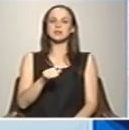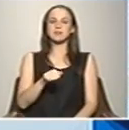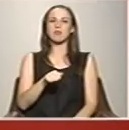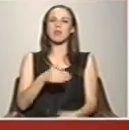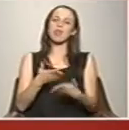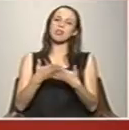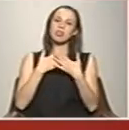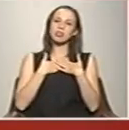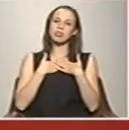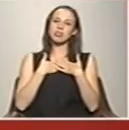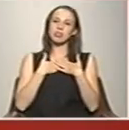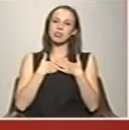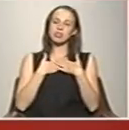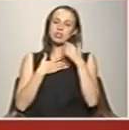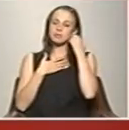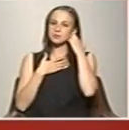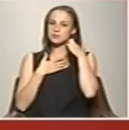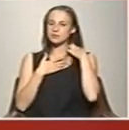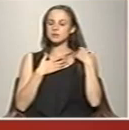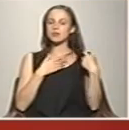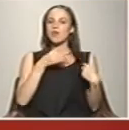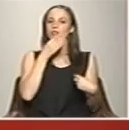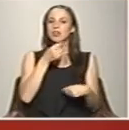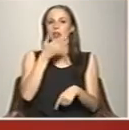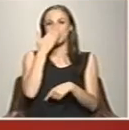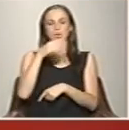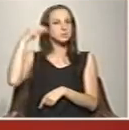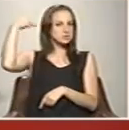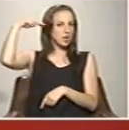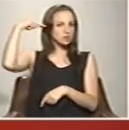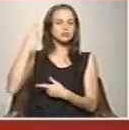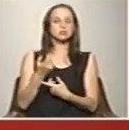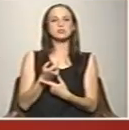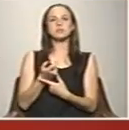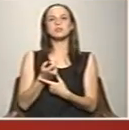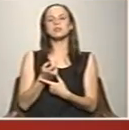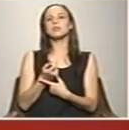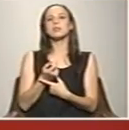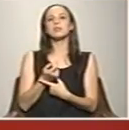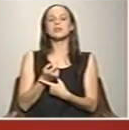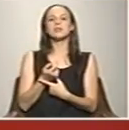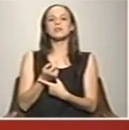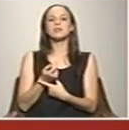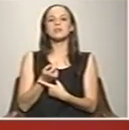predispõem para o sono. Estamos a falar, por exemplo, da cereja, que é uma fonte de melatonina, que é a tal hormona que nós já falamos,